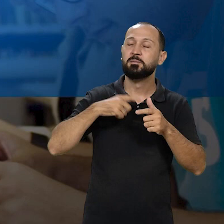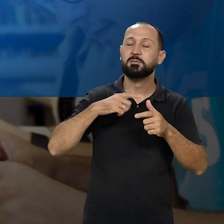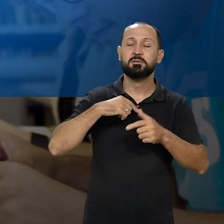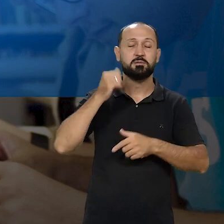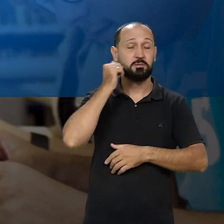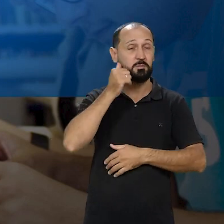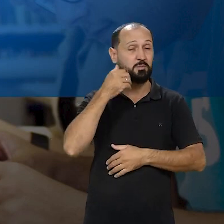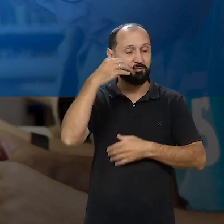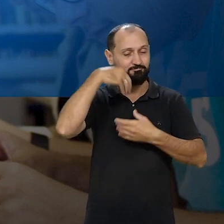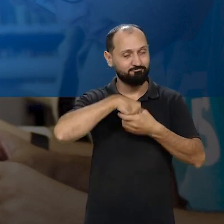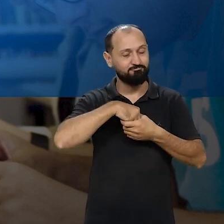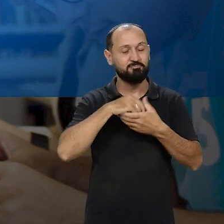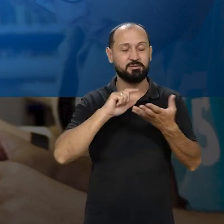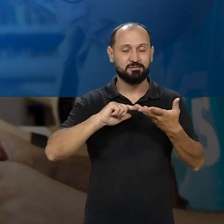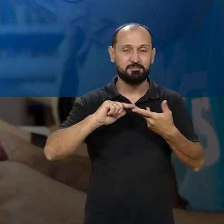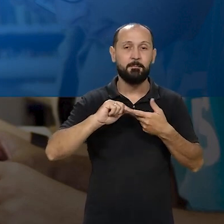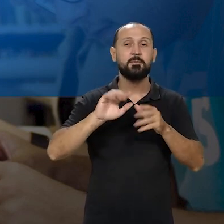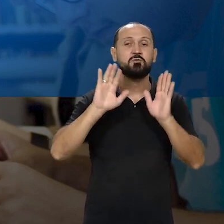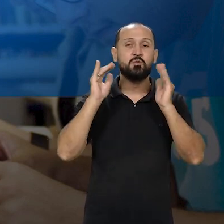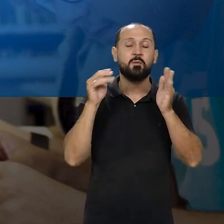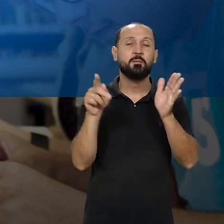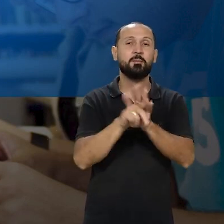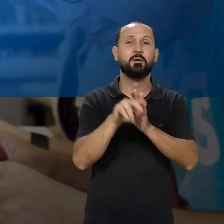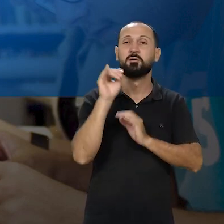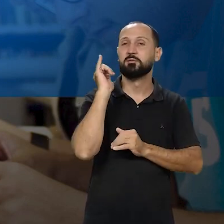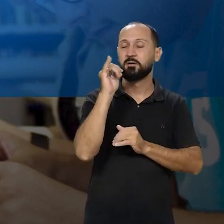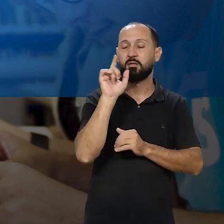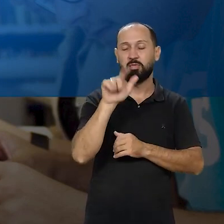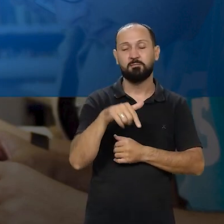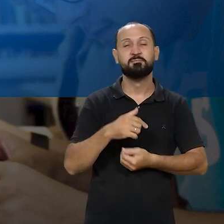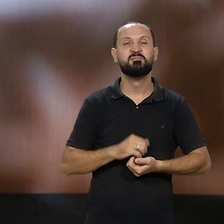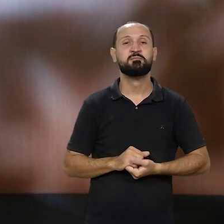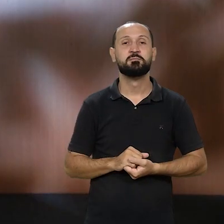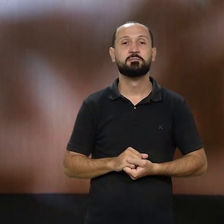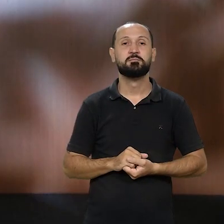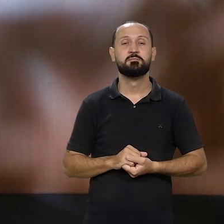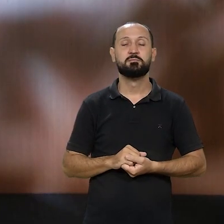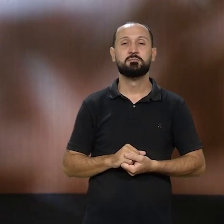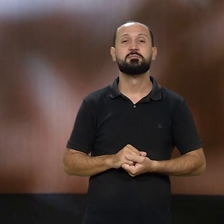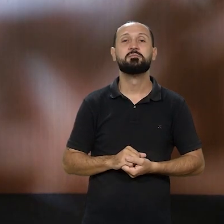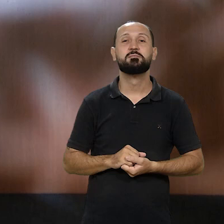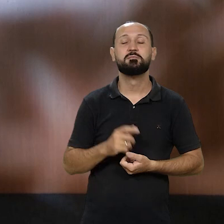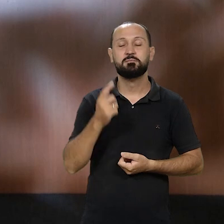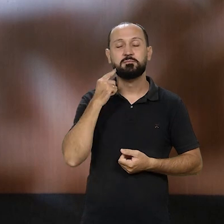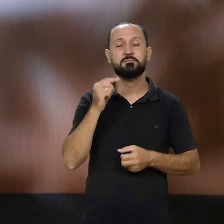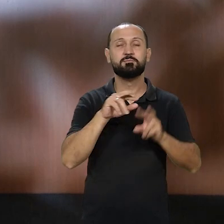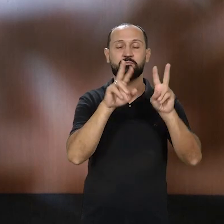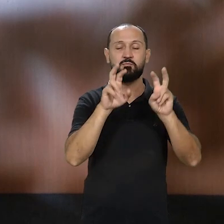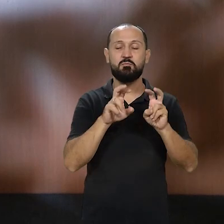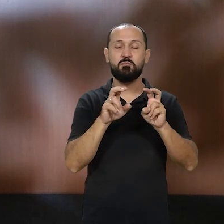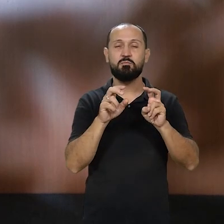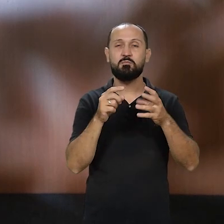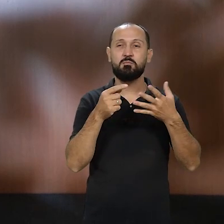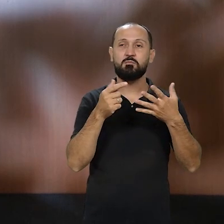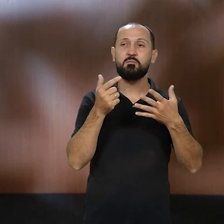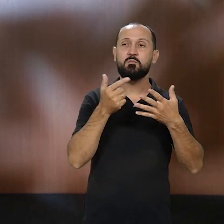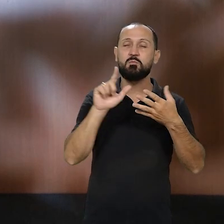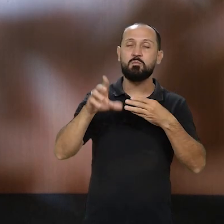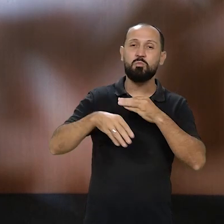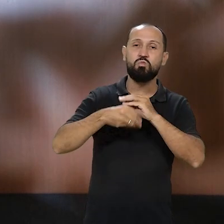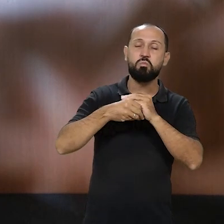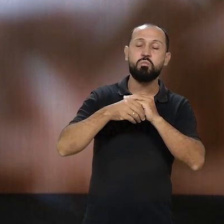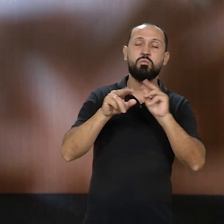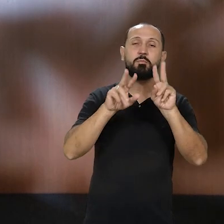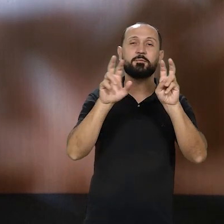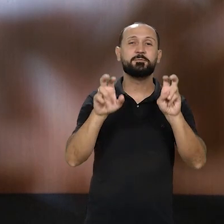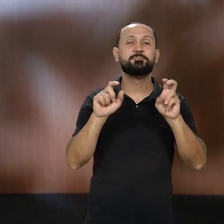mulher, né? Dentre outras, claro, mas o foco narrativo principal é esse. E entre as temáticas que eu citei, existem outras,